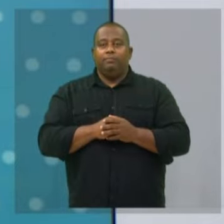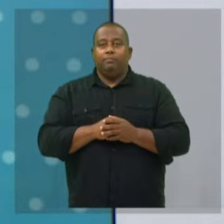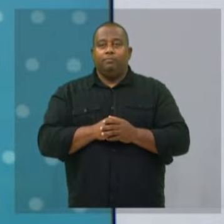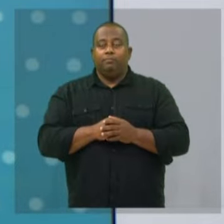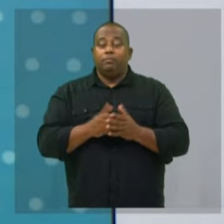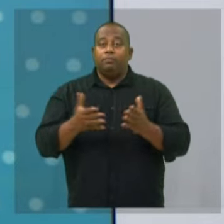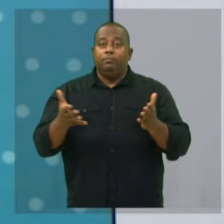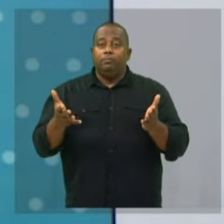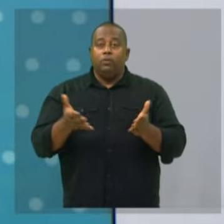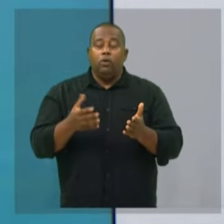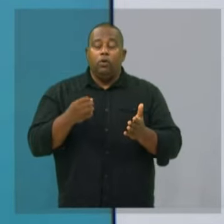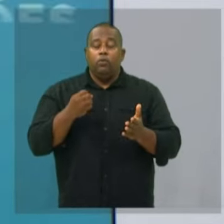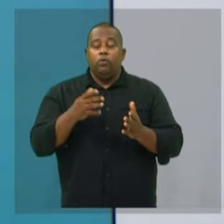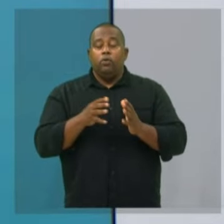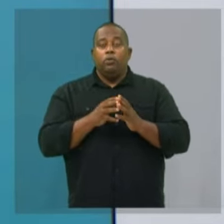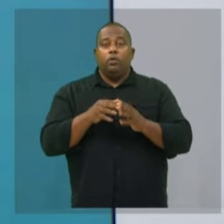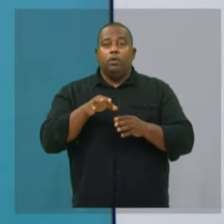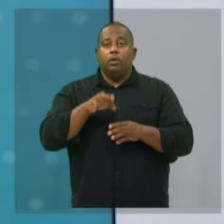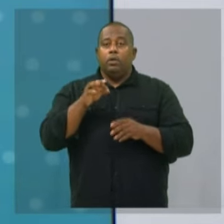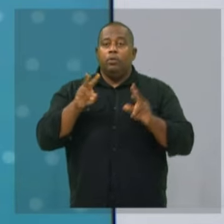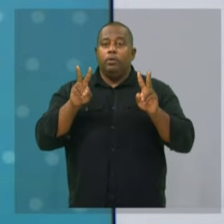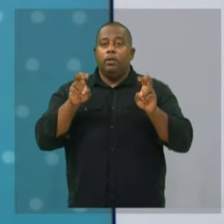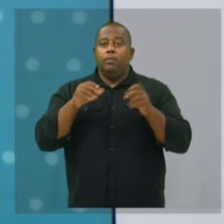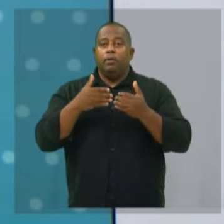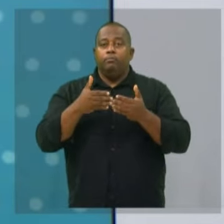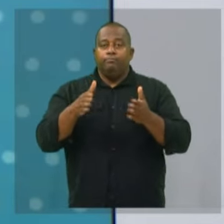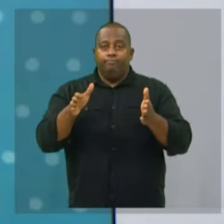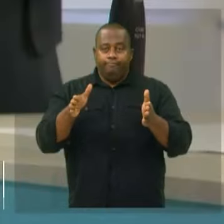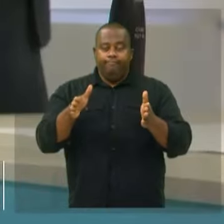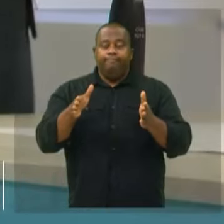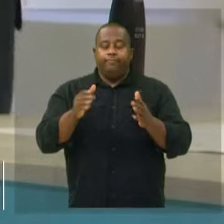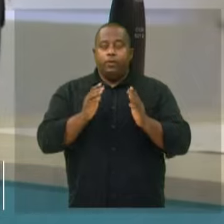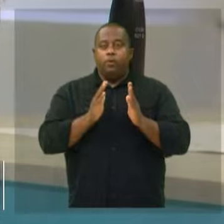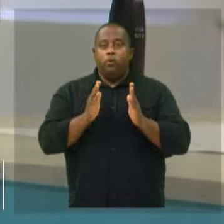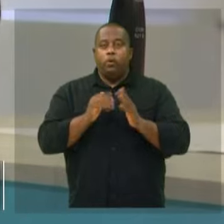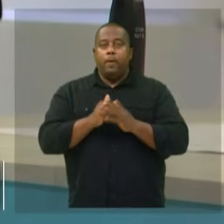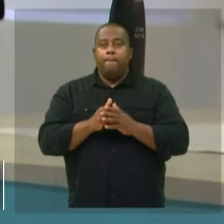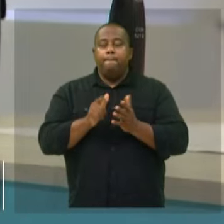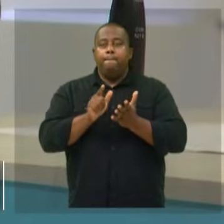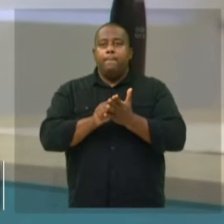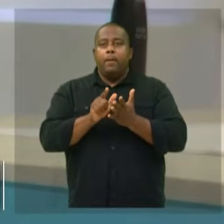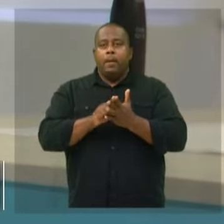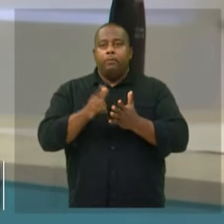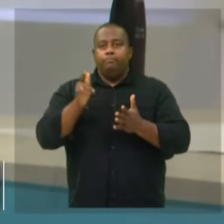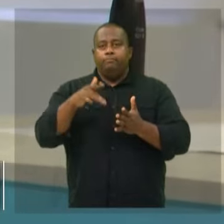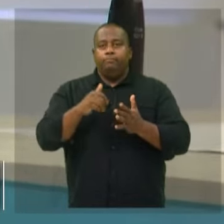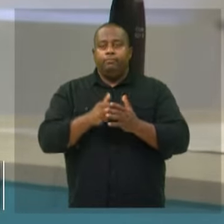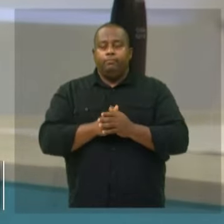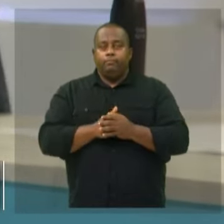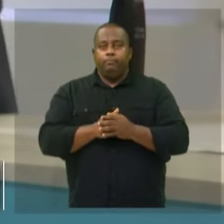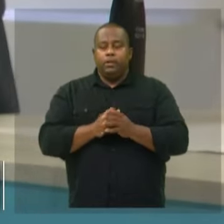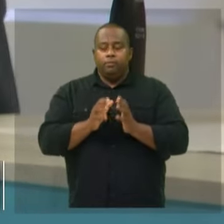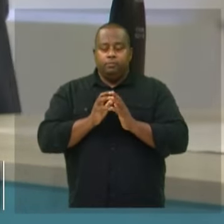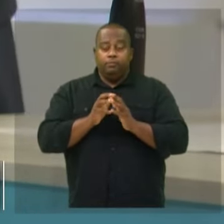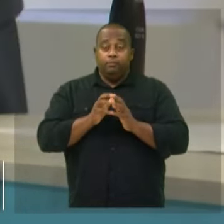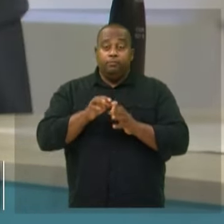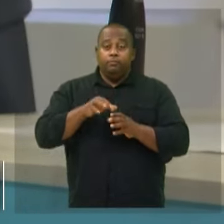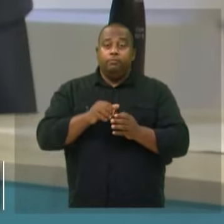muito bem agora eu vou sortear aqui o tema que vai abrir este bloco aqui estão os papéis Vamos então